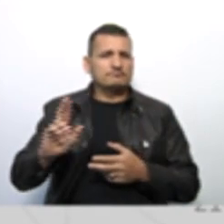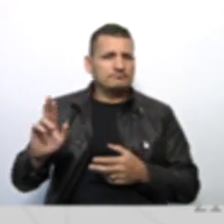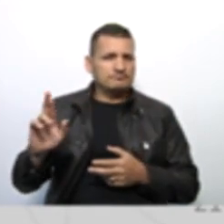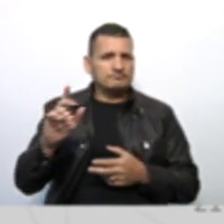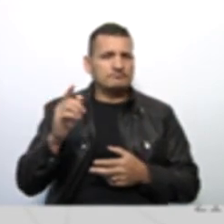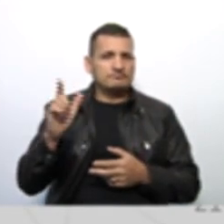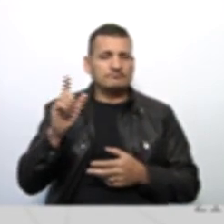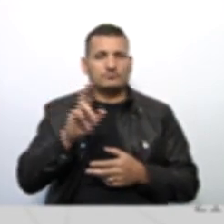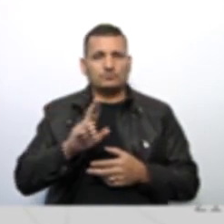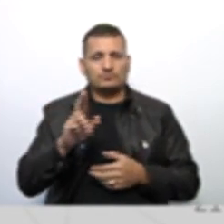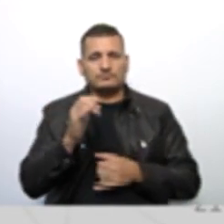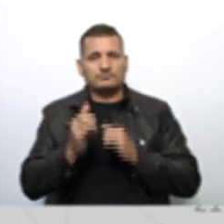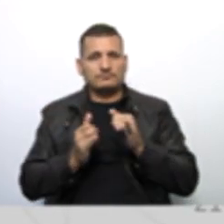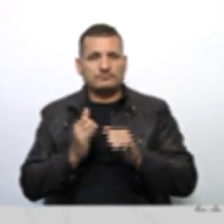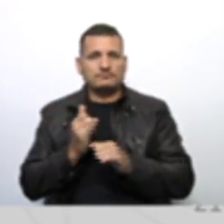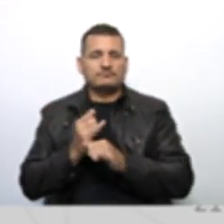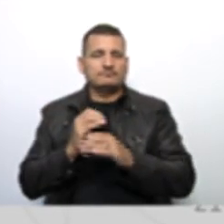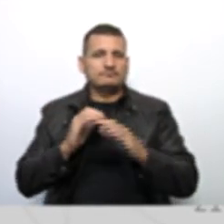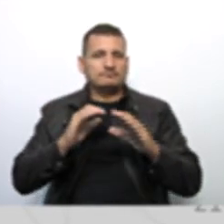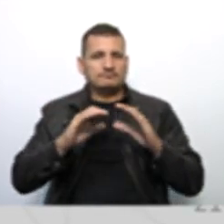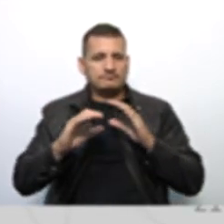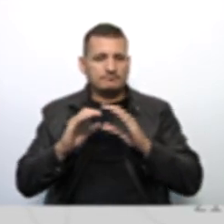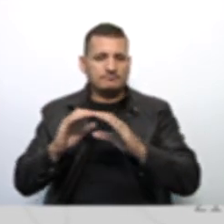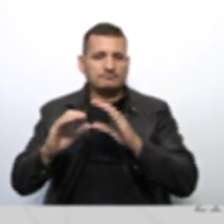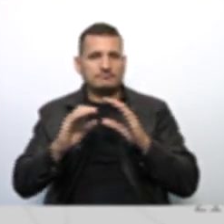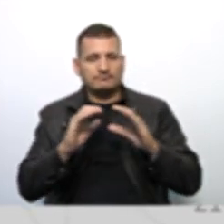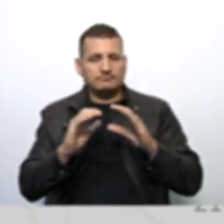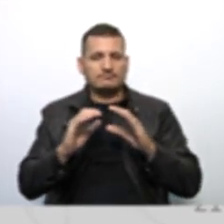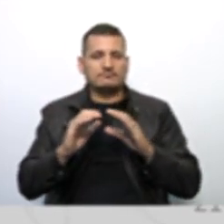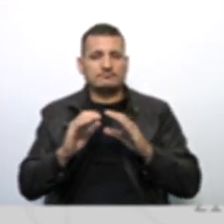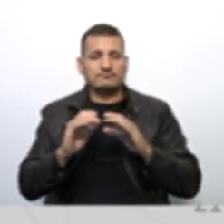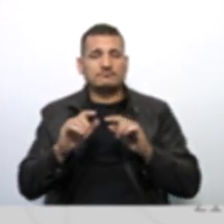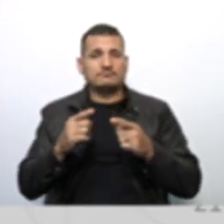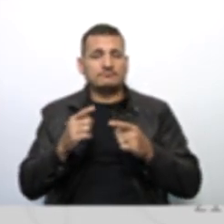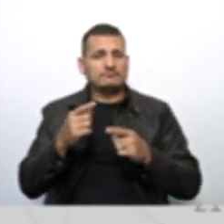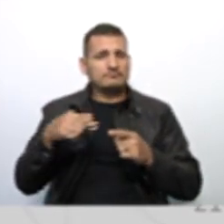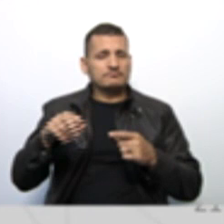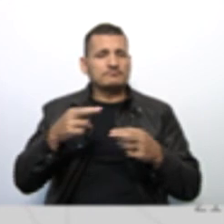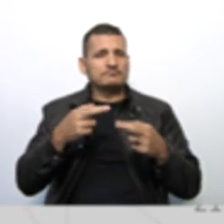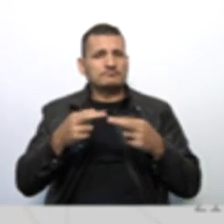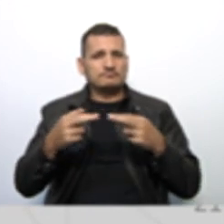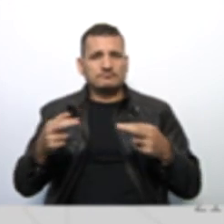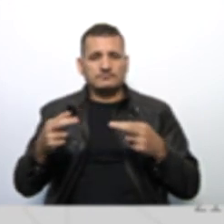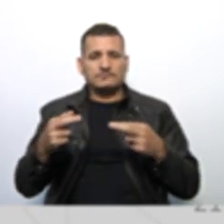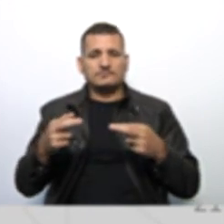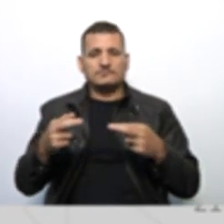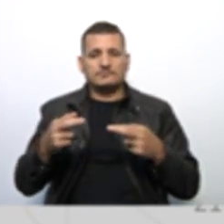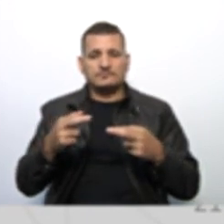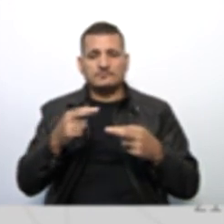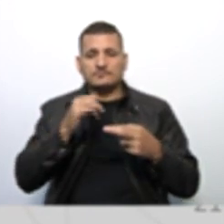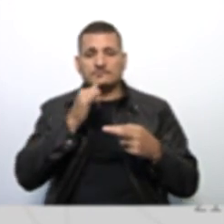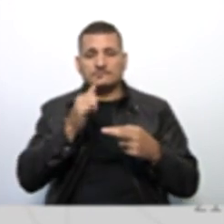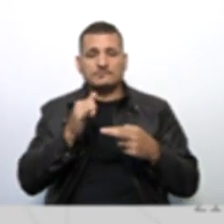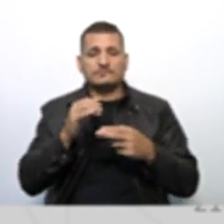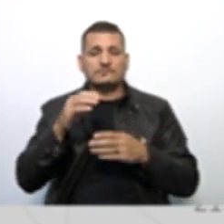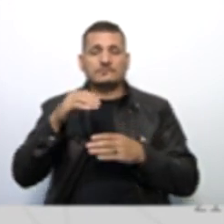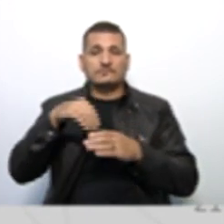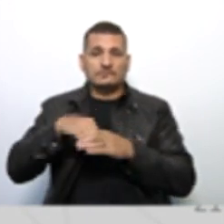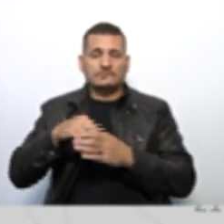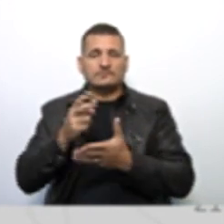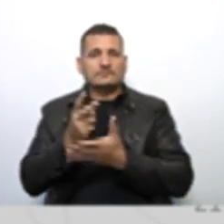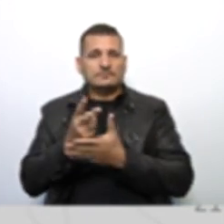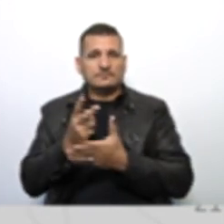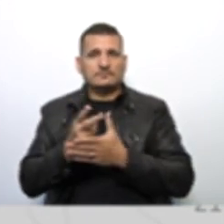a internet para comunicar-se entre elas, estas redes, se essas redes estiverem dentro da